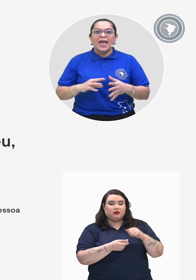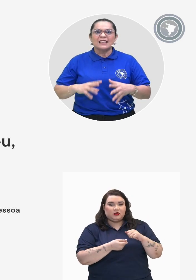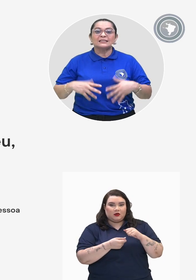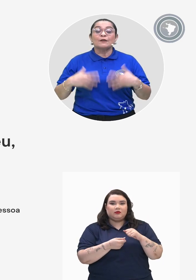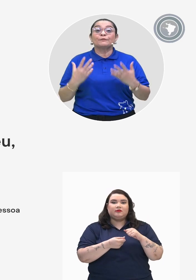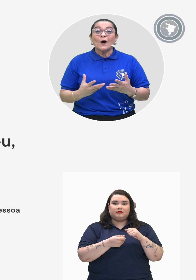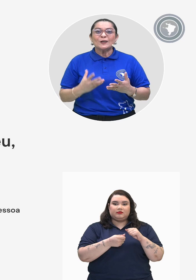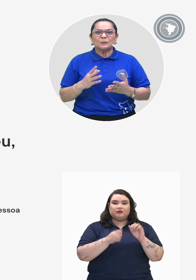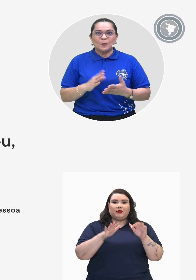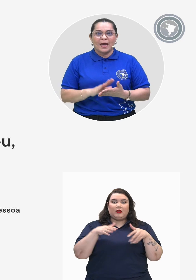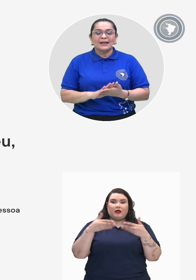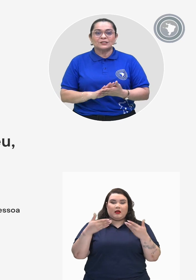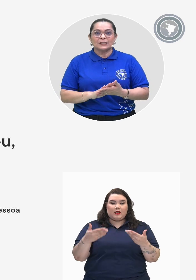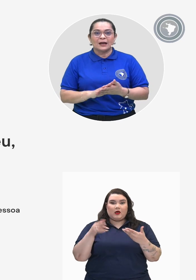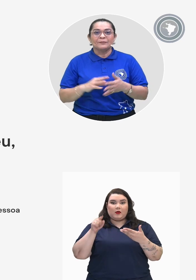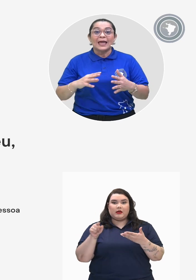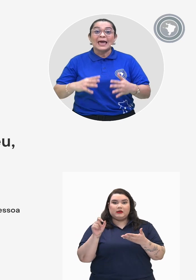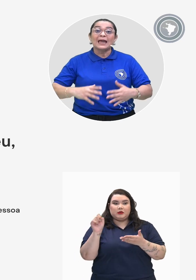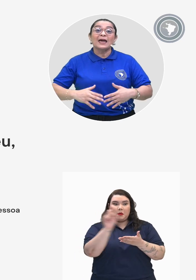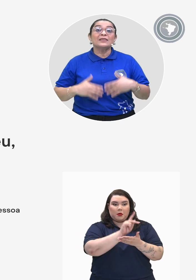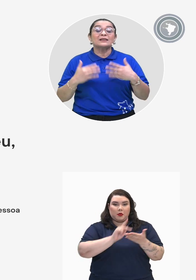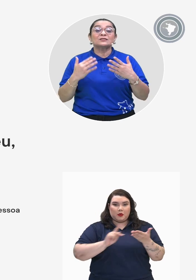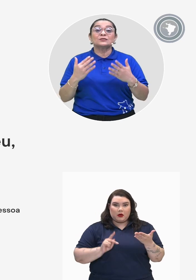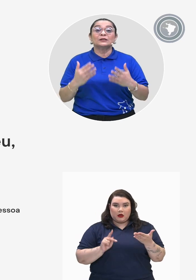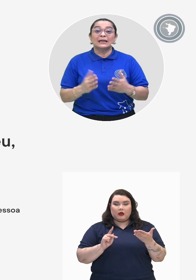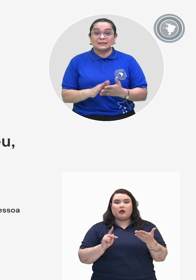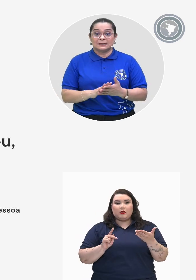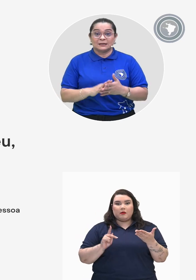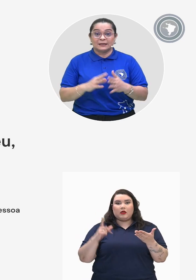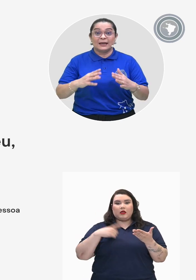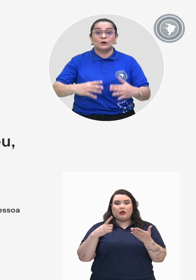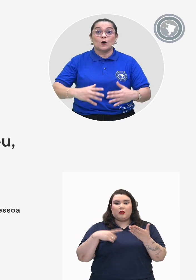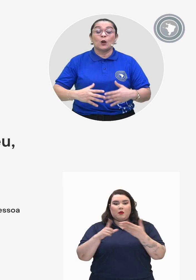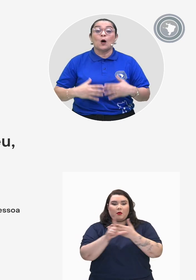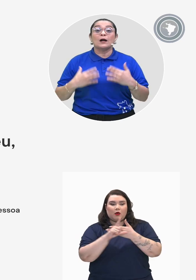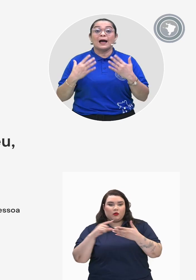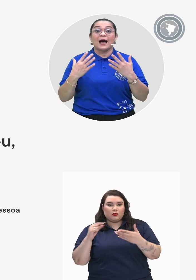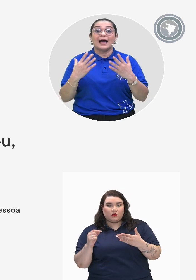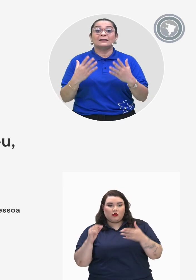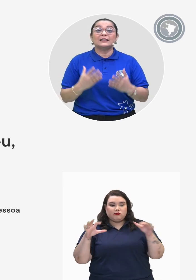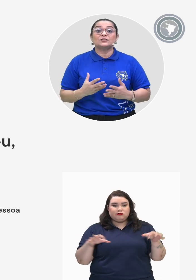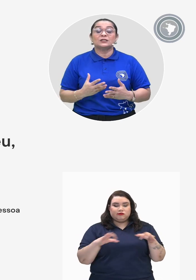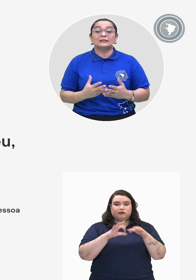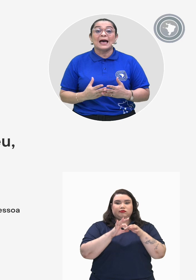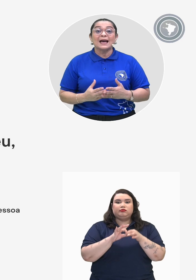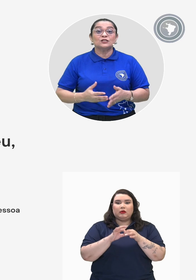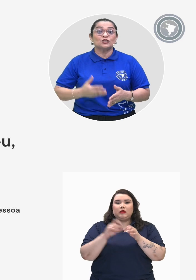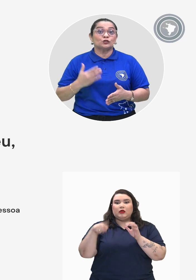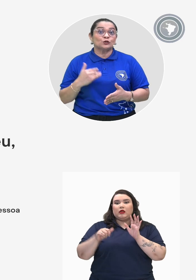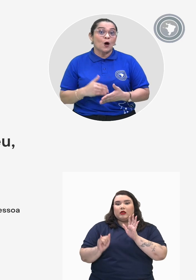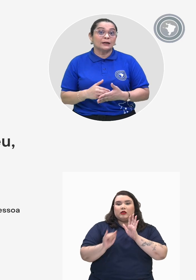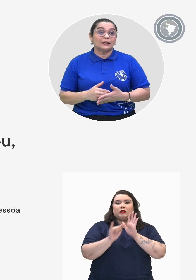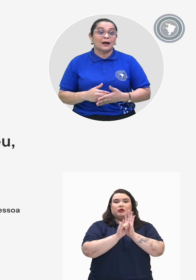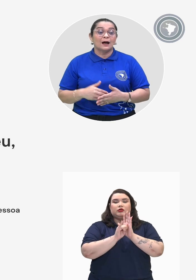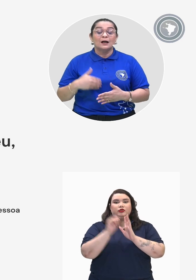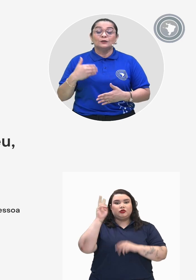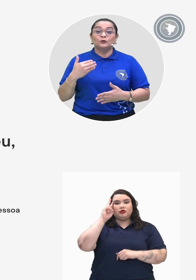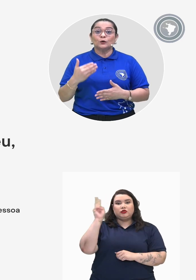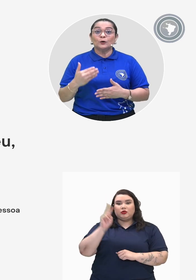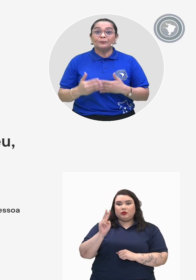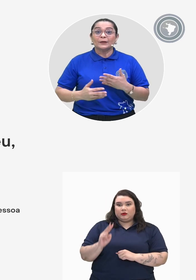E essa voz poética, ela é nacionalista, né? Ele coloca a identidade